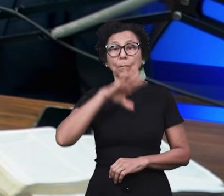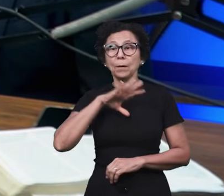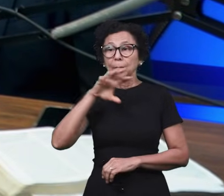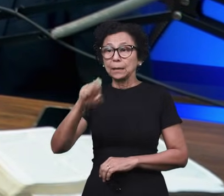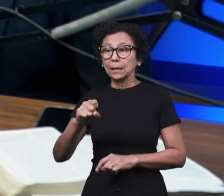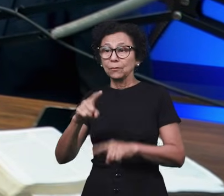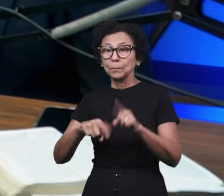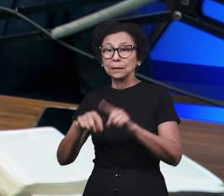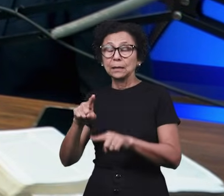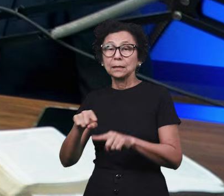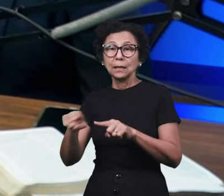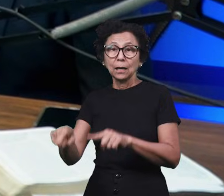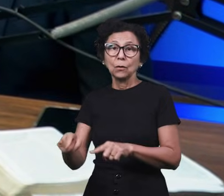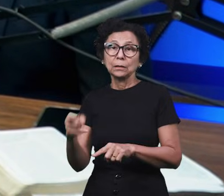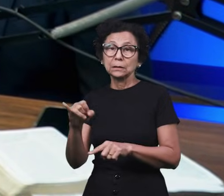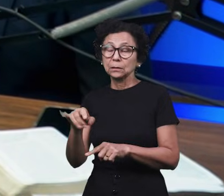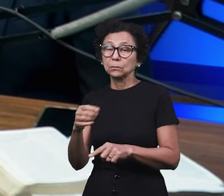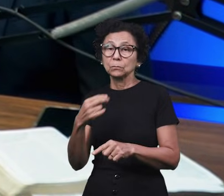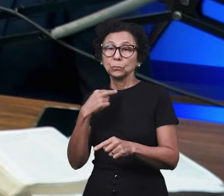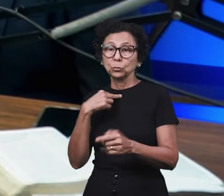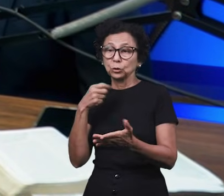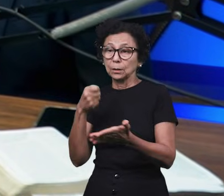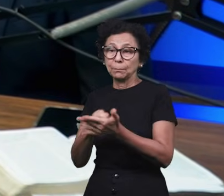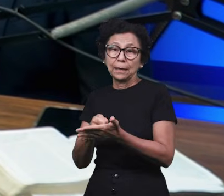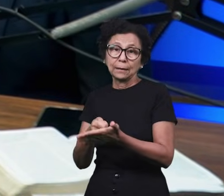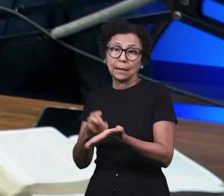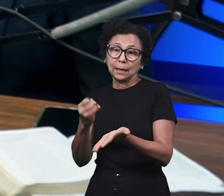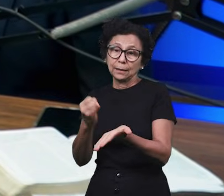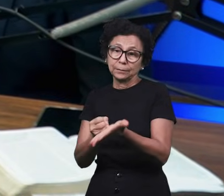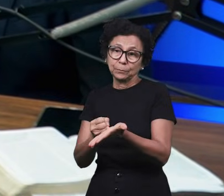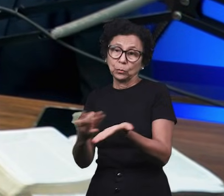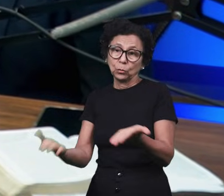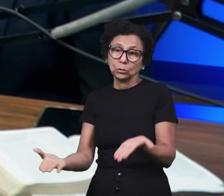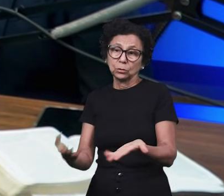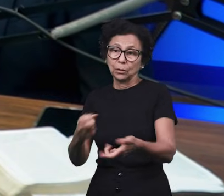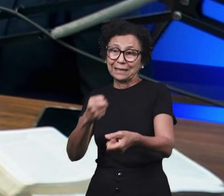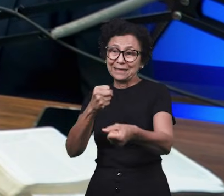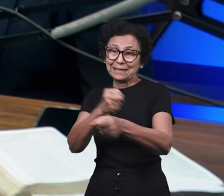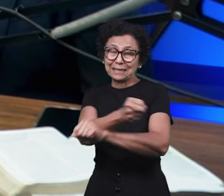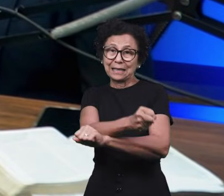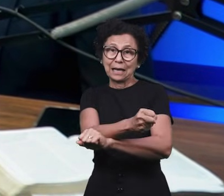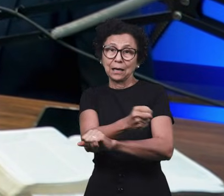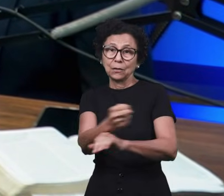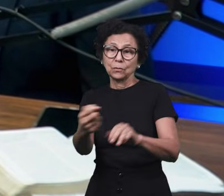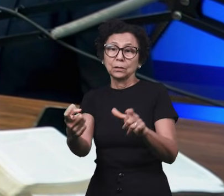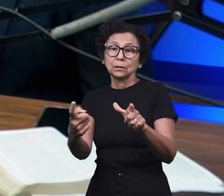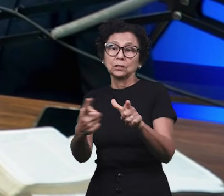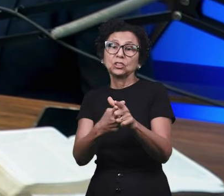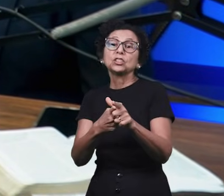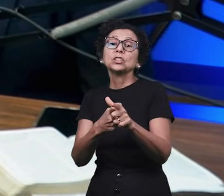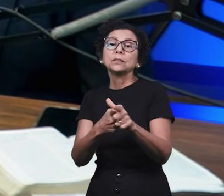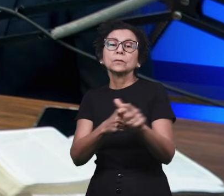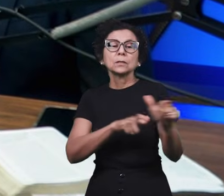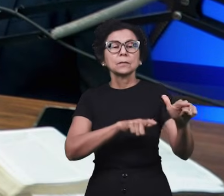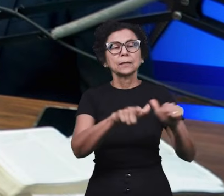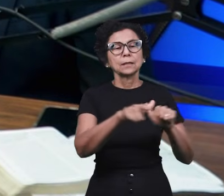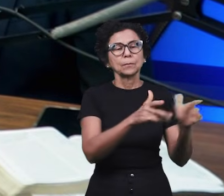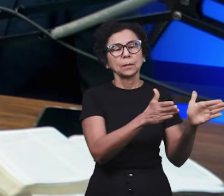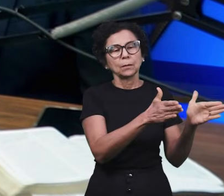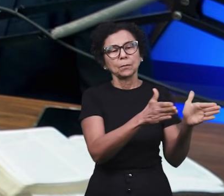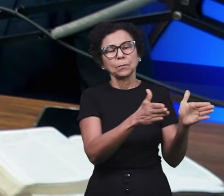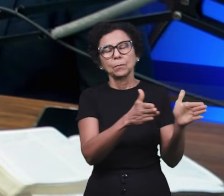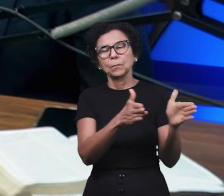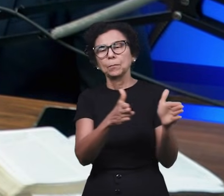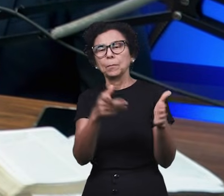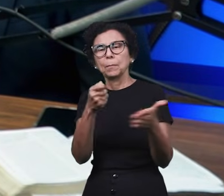né? Que naquele tempo existia a escravidão por dívida, né? Você não teve como pagar aquela dívida, você ia trabalhar por um determinado período até que a dívida ela